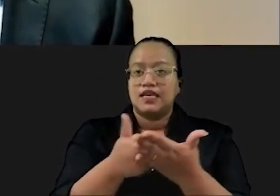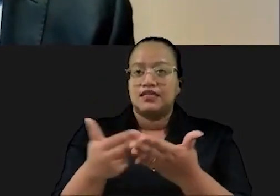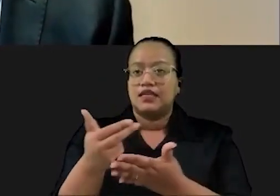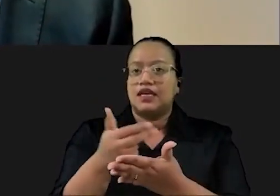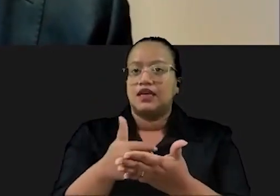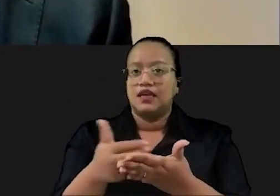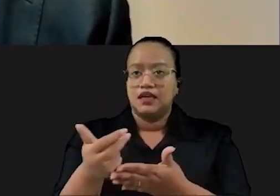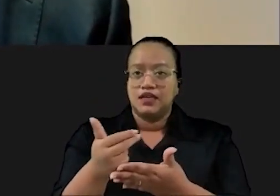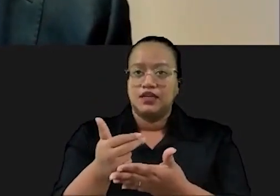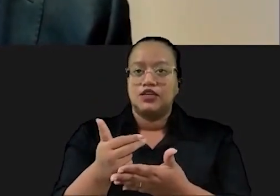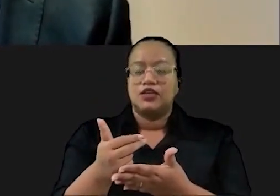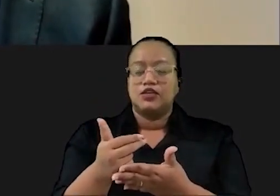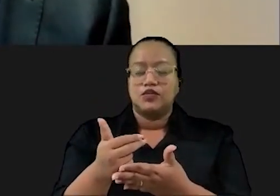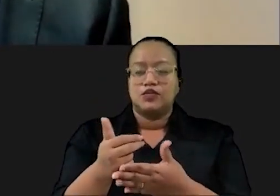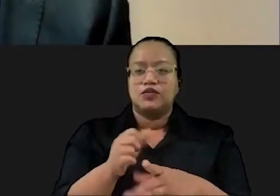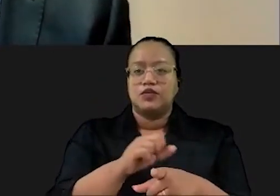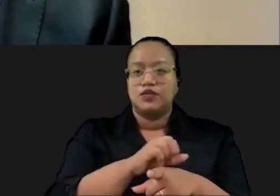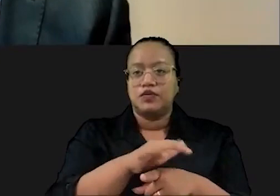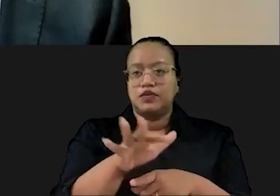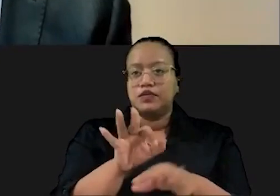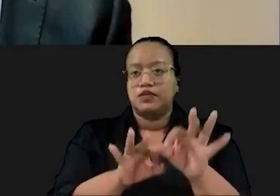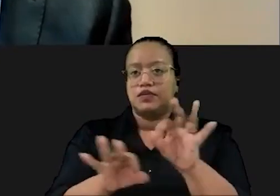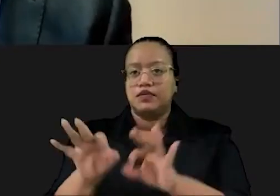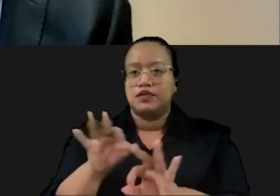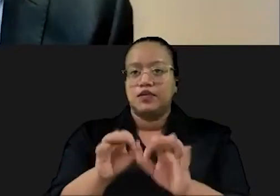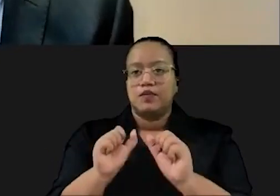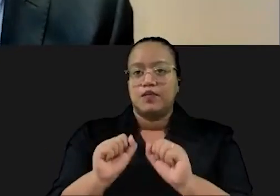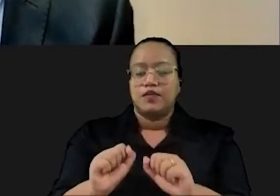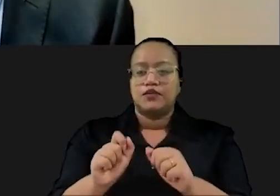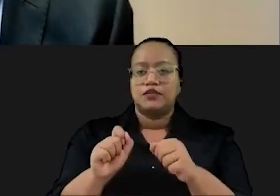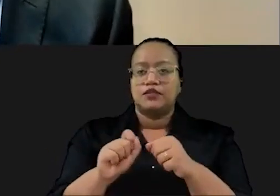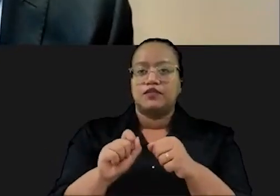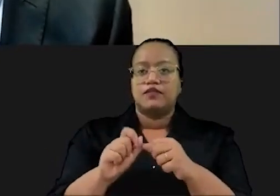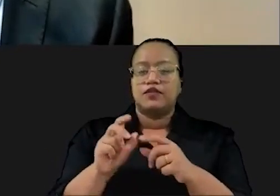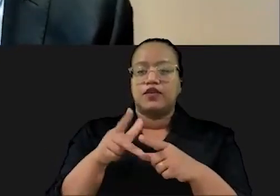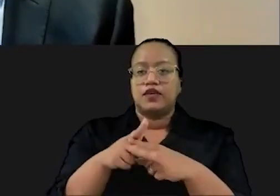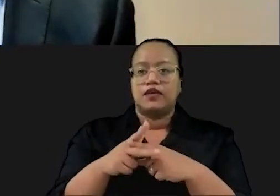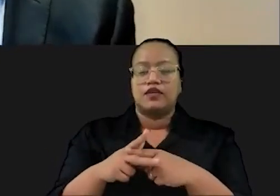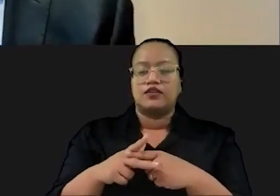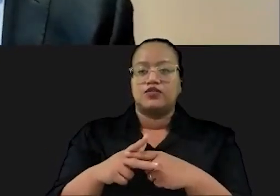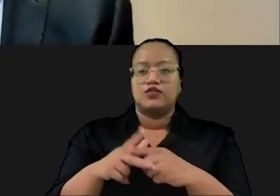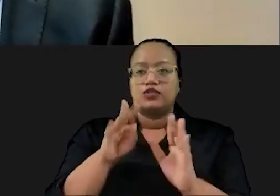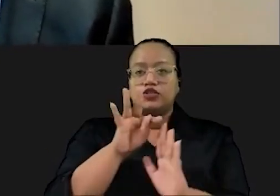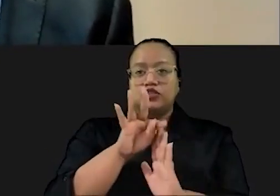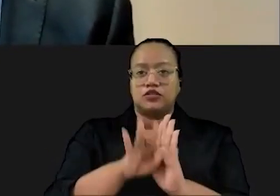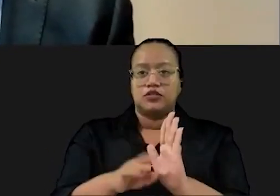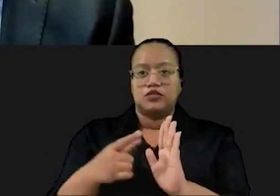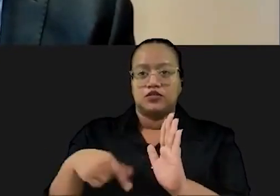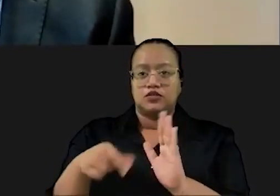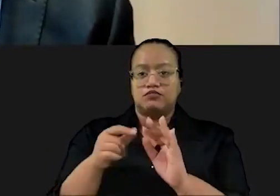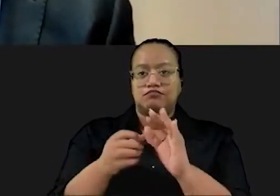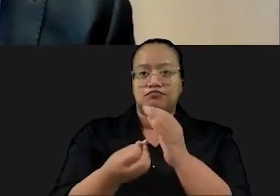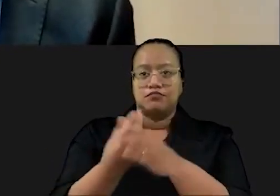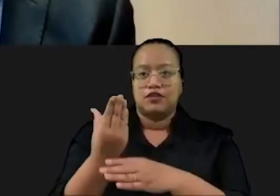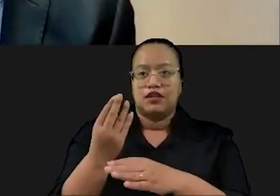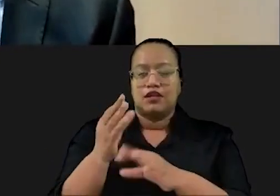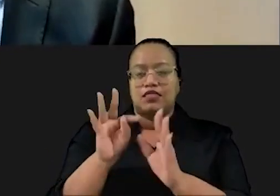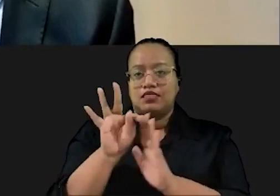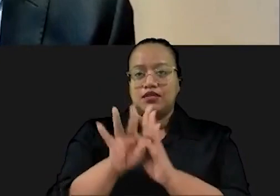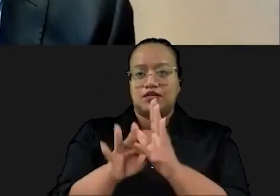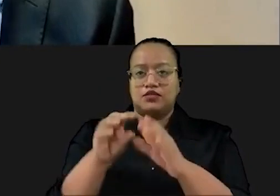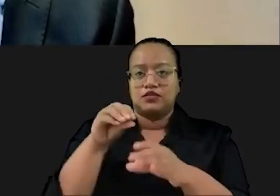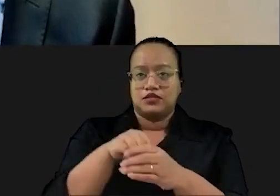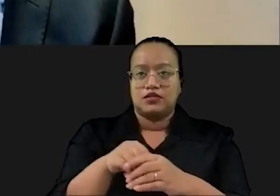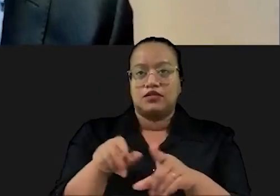pode ser feita com editor de texto. A gente usa um editor de texto para criar os nossos textos lá dentro. Da mesma forma, a gente usa o PJE para criar os nossos